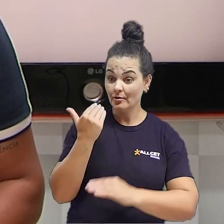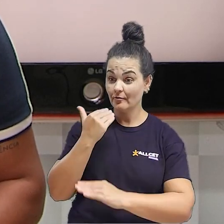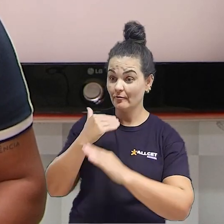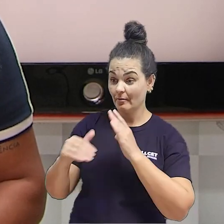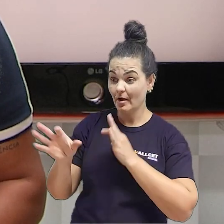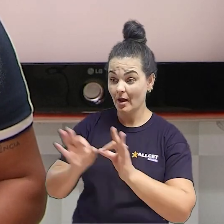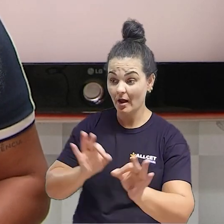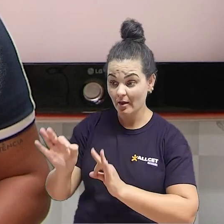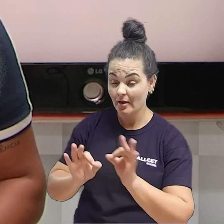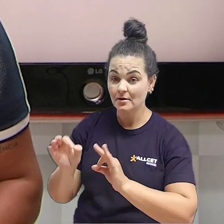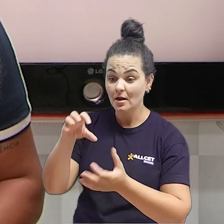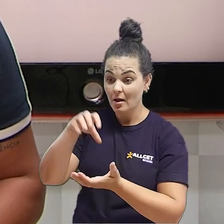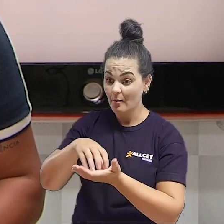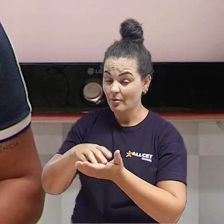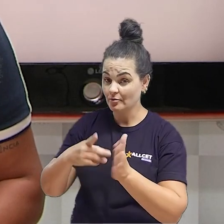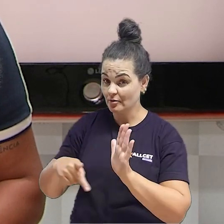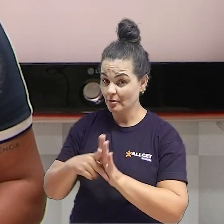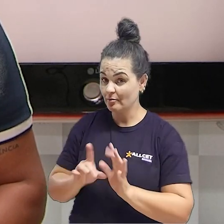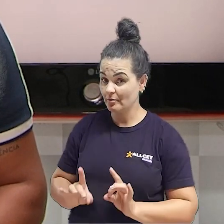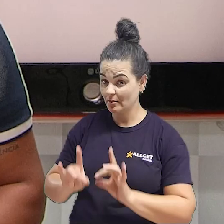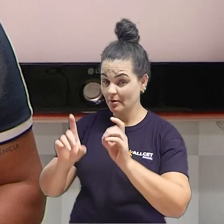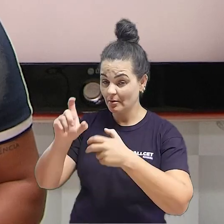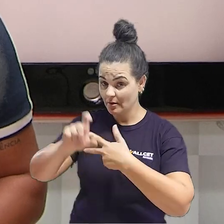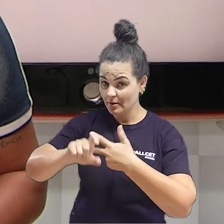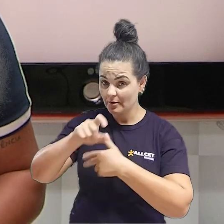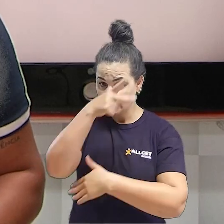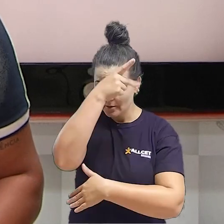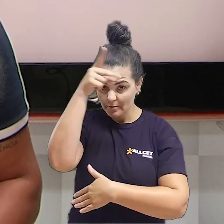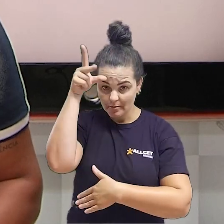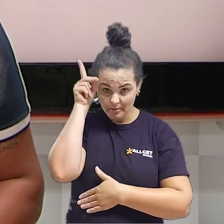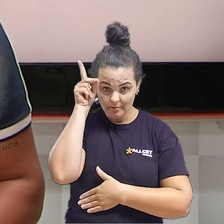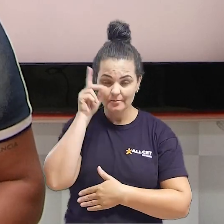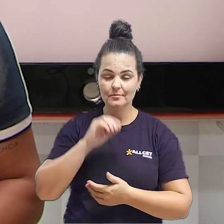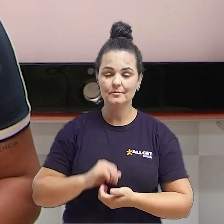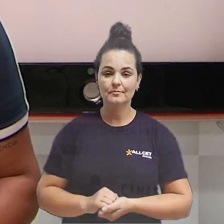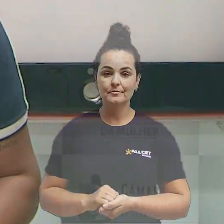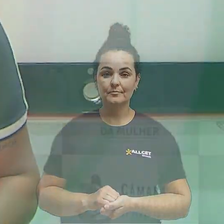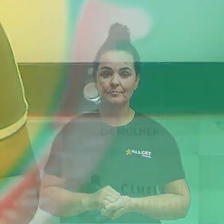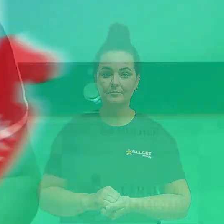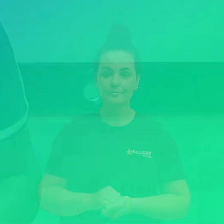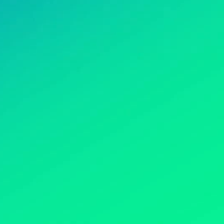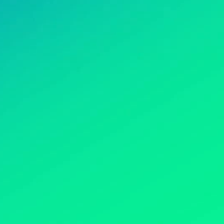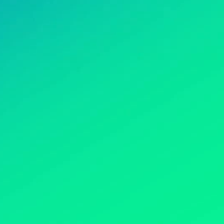agora seguirá para análise nas instâncias competentes do executivo